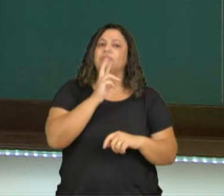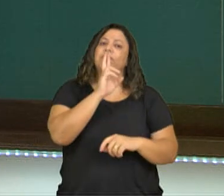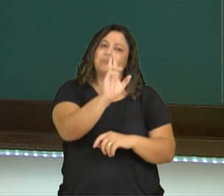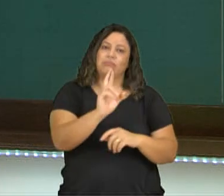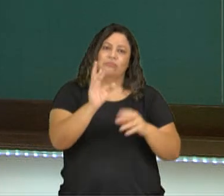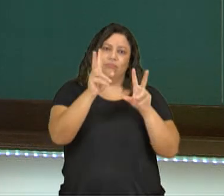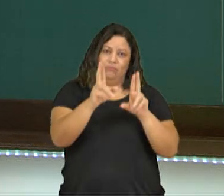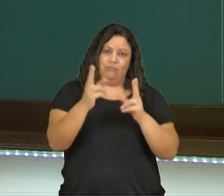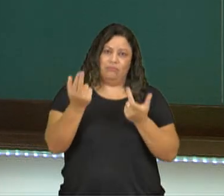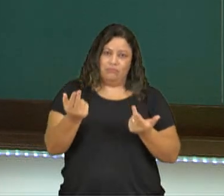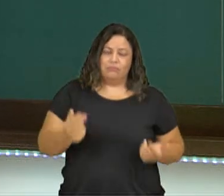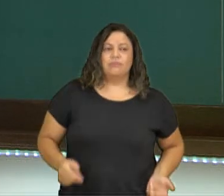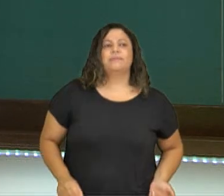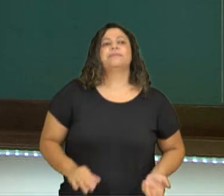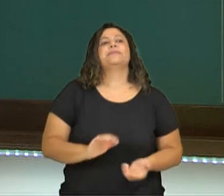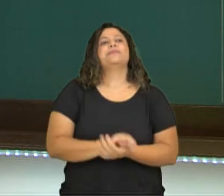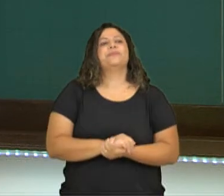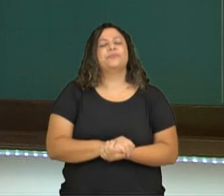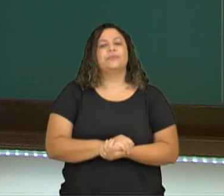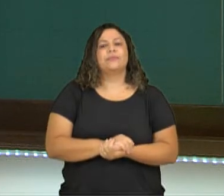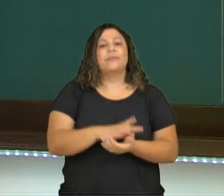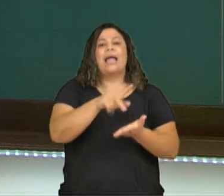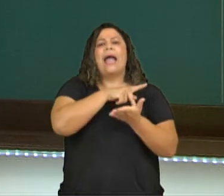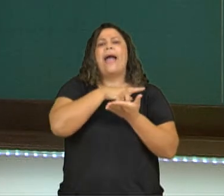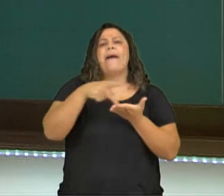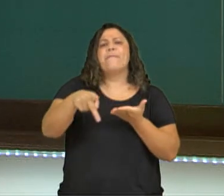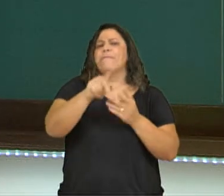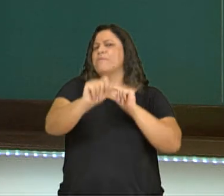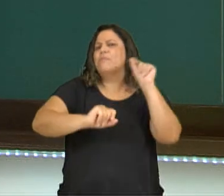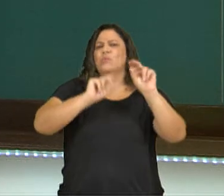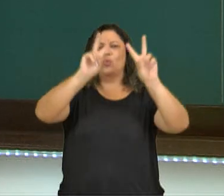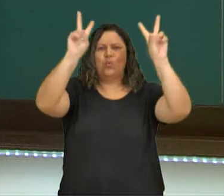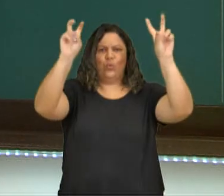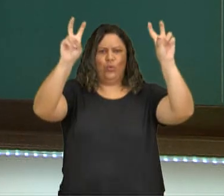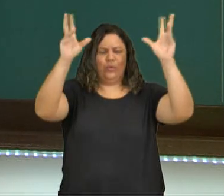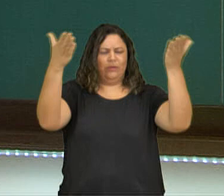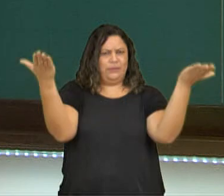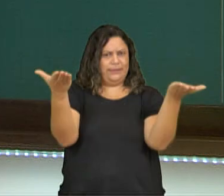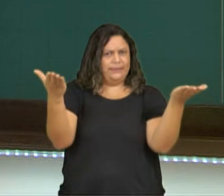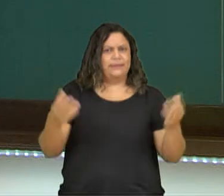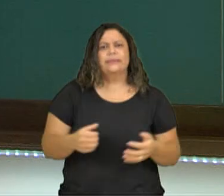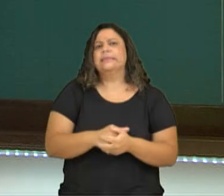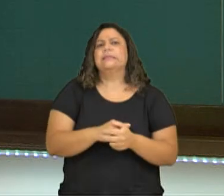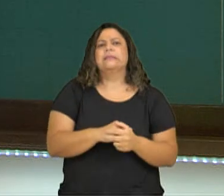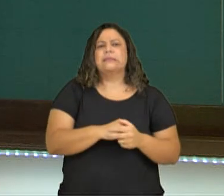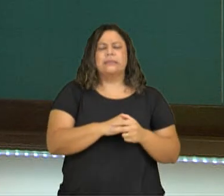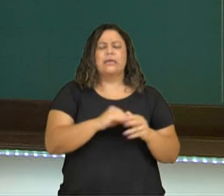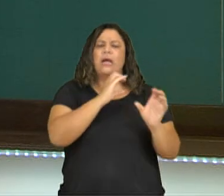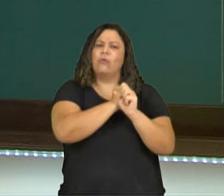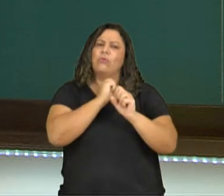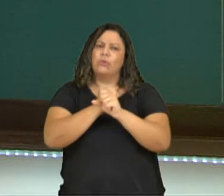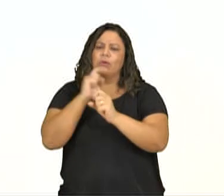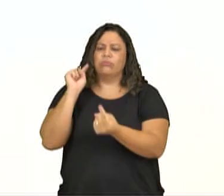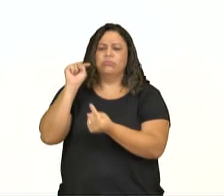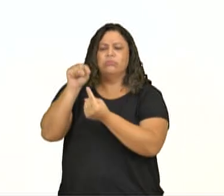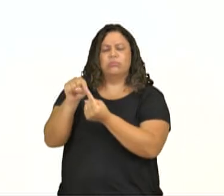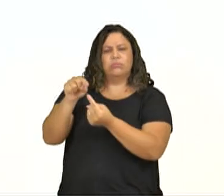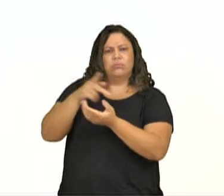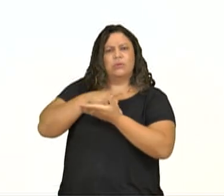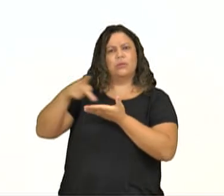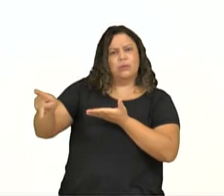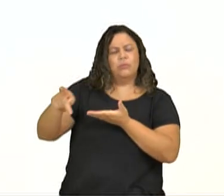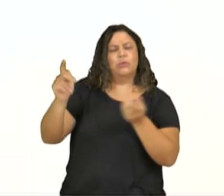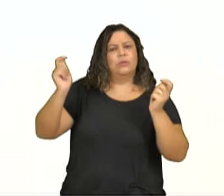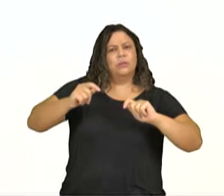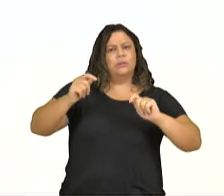rendimento, beleza? Com relação à pureza, o que nós podemos falar a respeito dela? O cálculo e a determinação da pureza dos reagentes